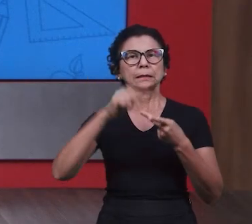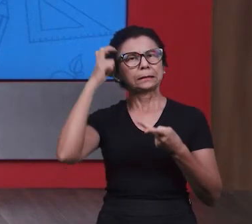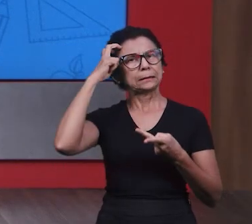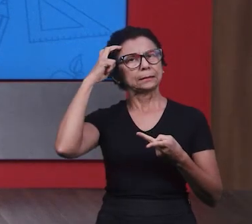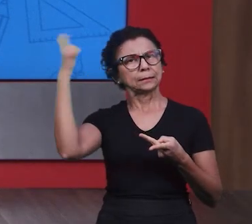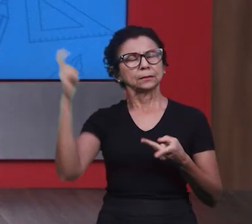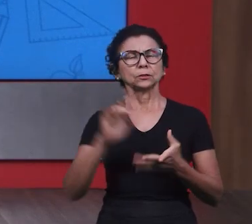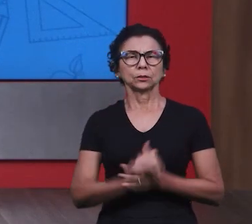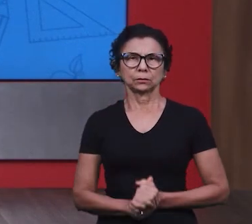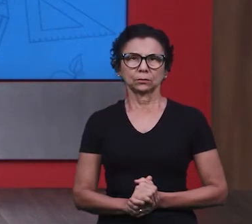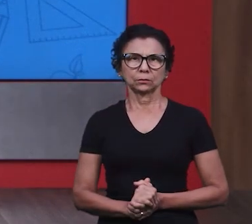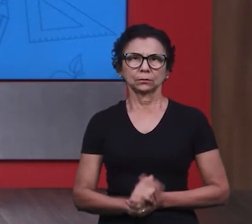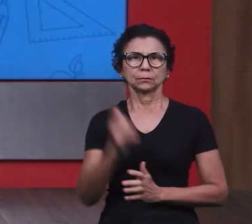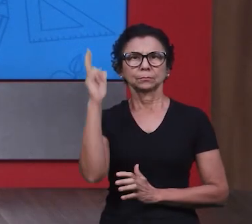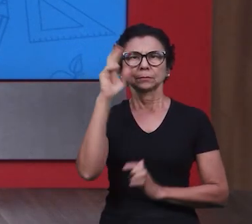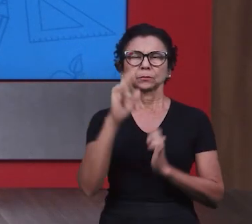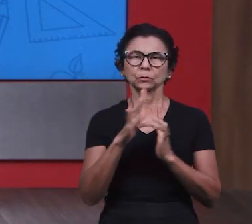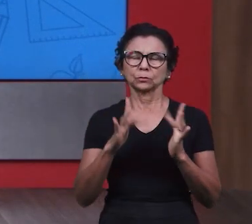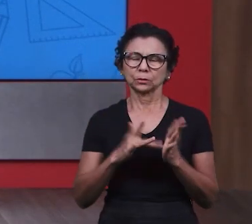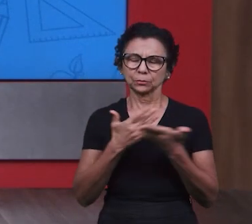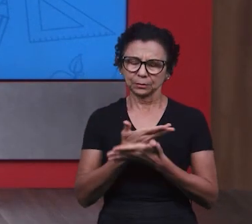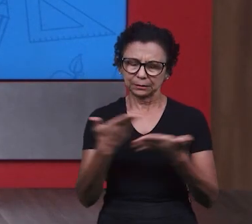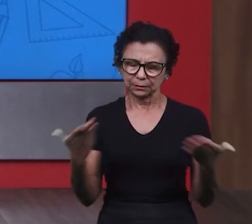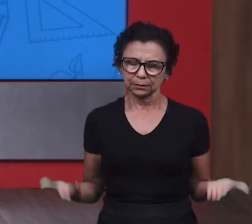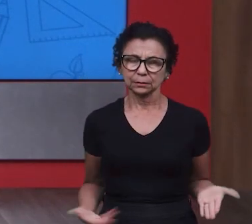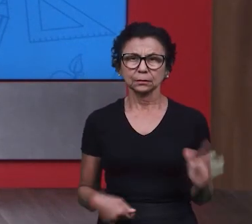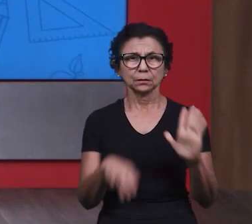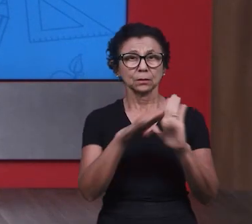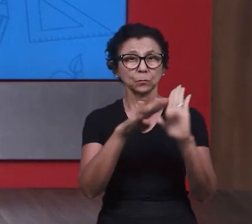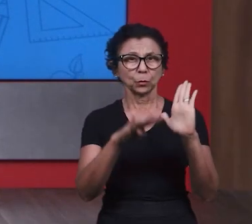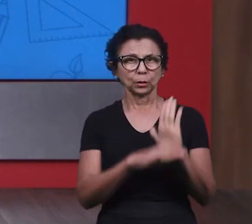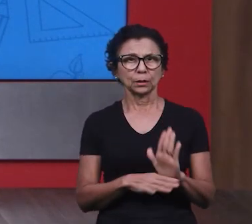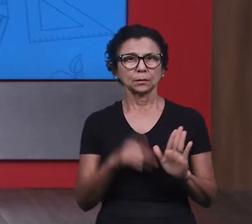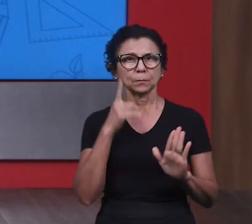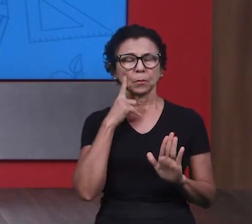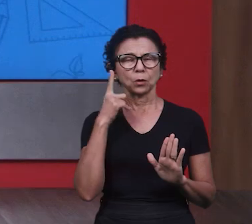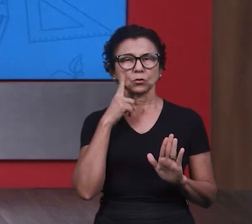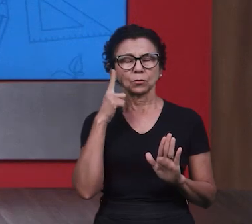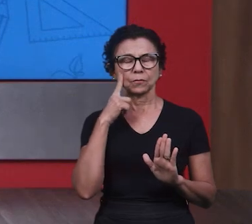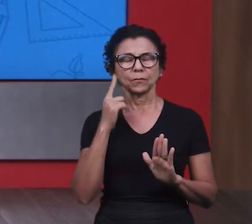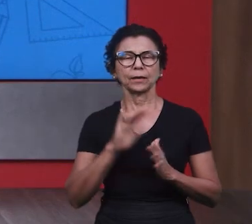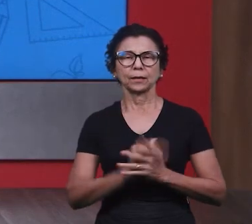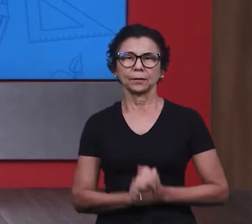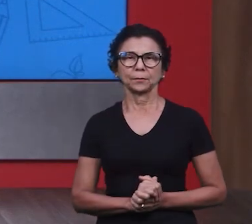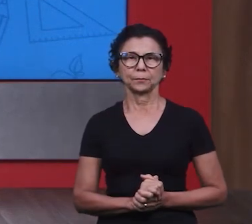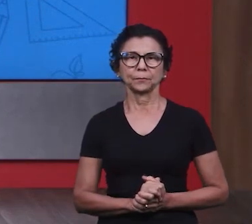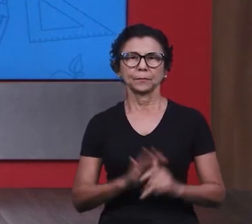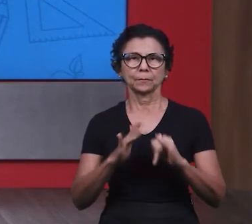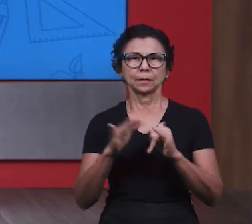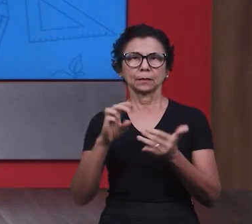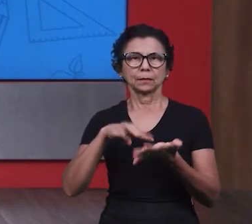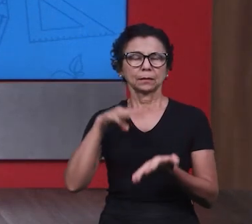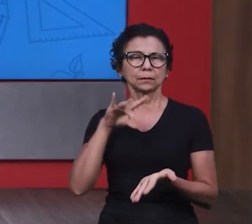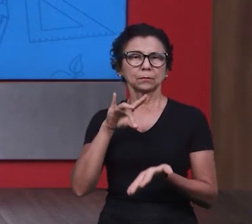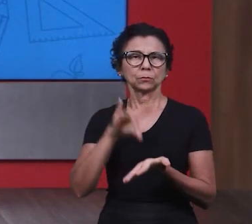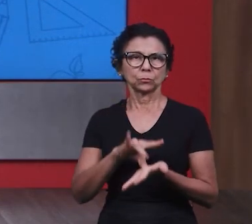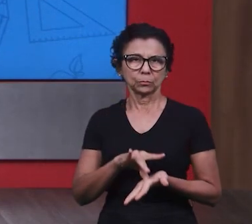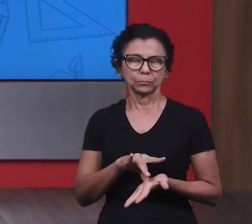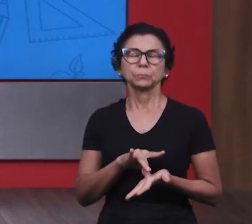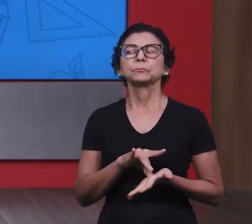Senhor Jesus. Esse programa pode ser assistido no canal da Igreja Cristã Maranata pelo